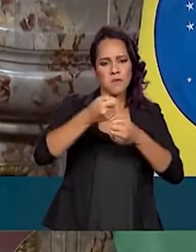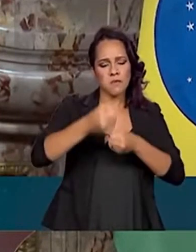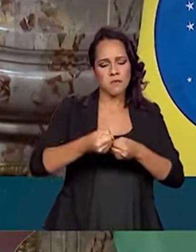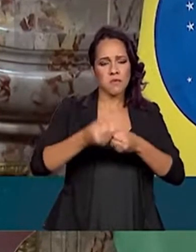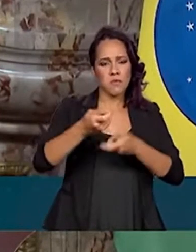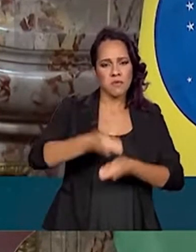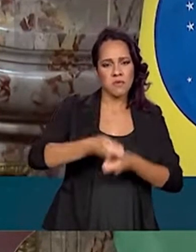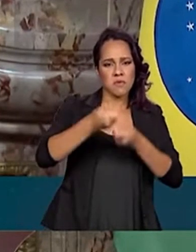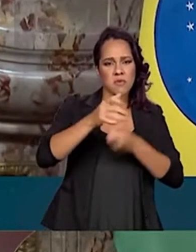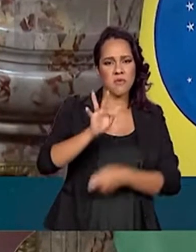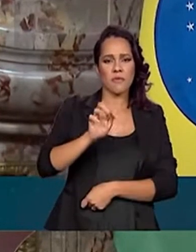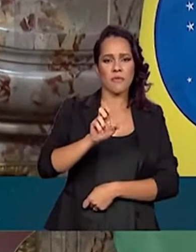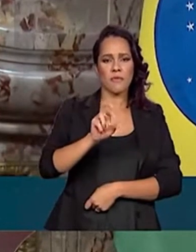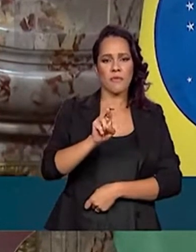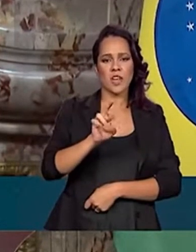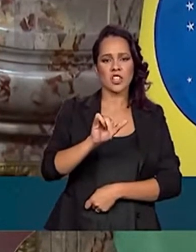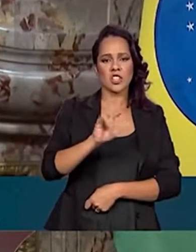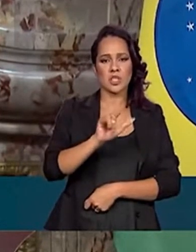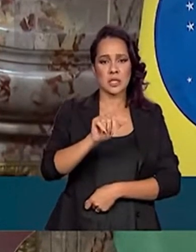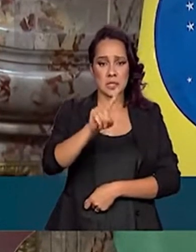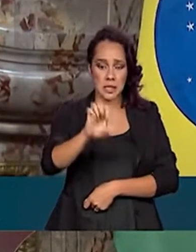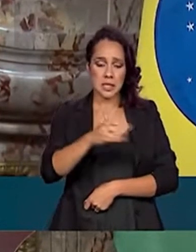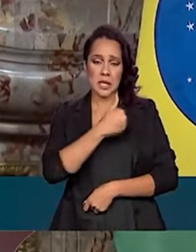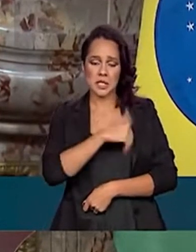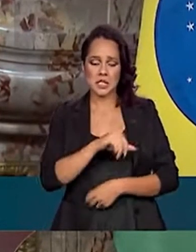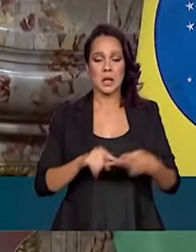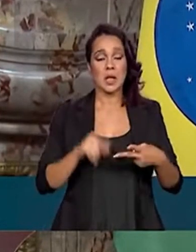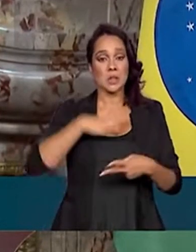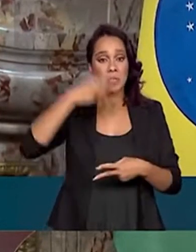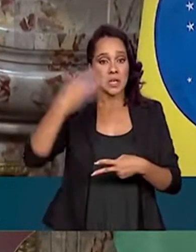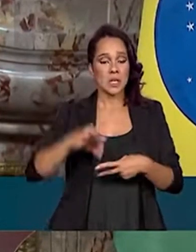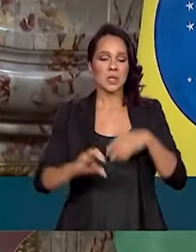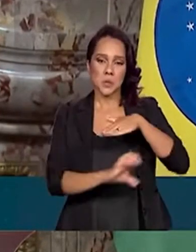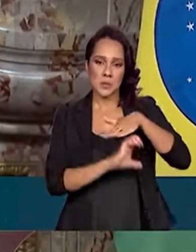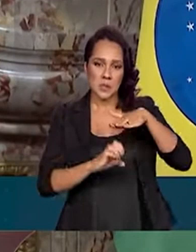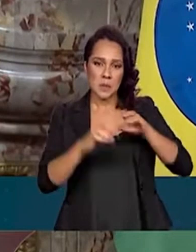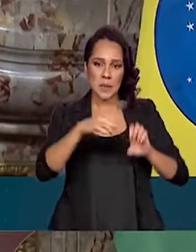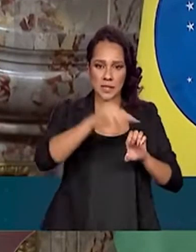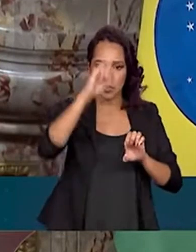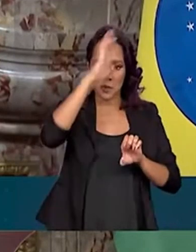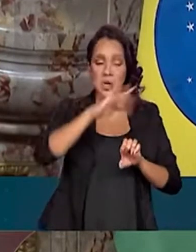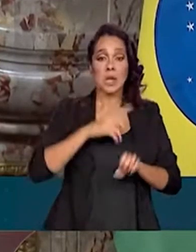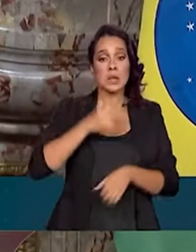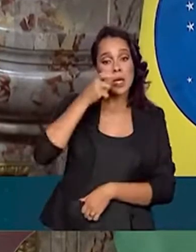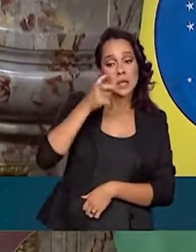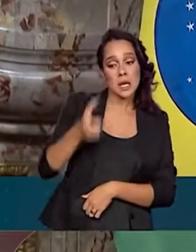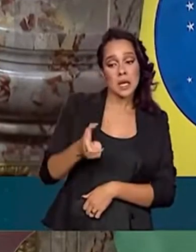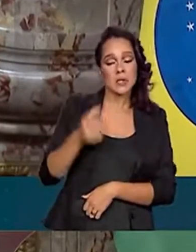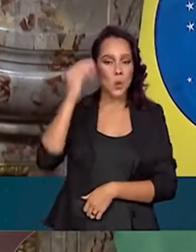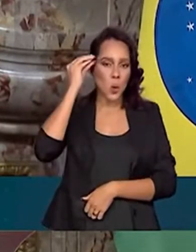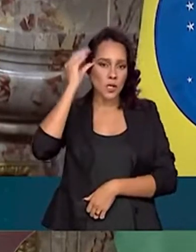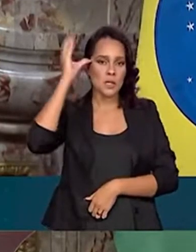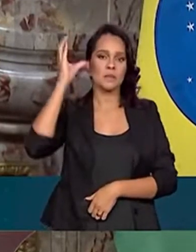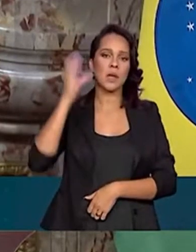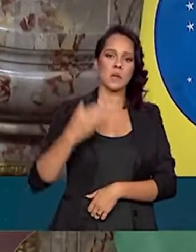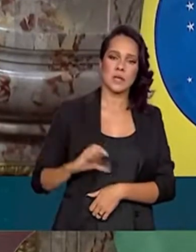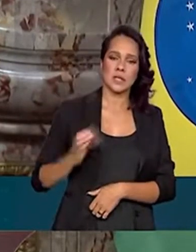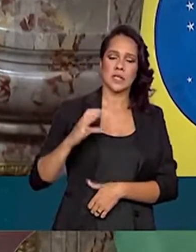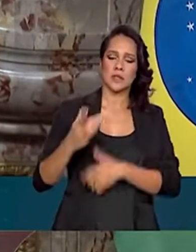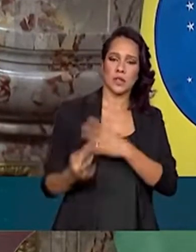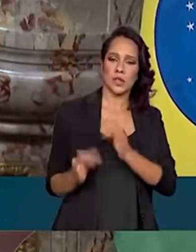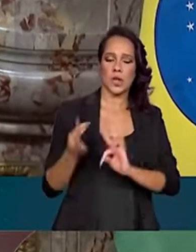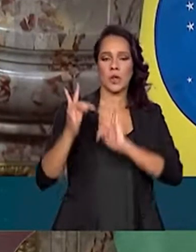estão interessados nos fertilizantes que tem a Argentina. Eu tenho certeza que os empresários brasileiros têm interesse no conhecimento científico